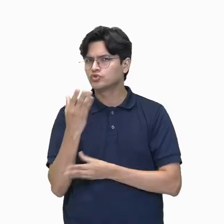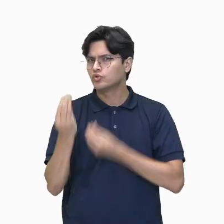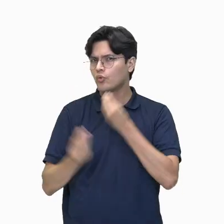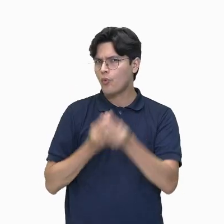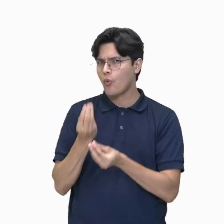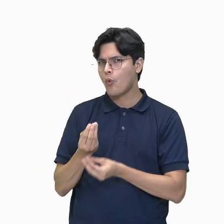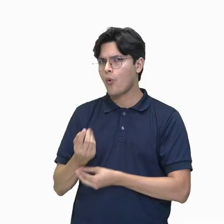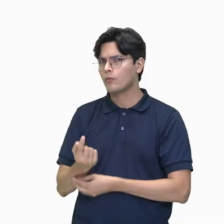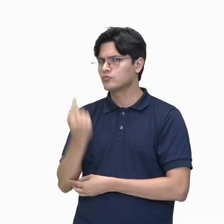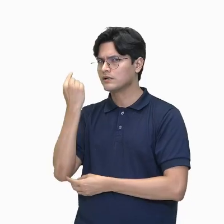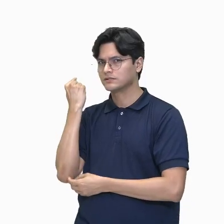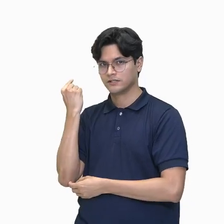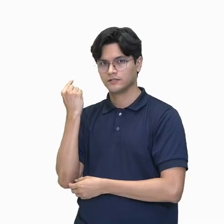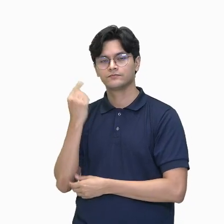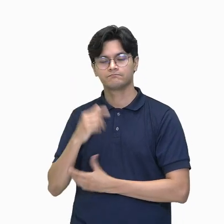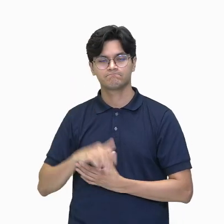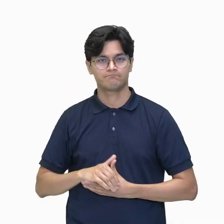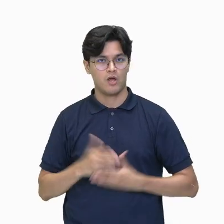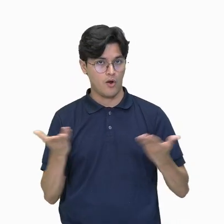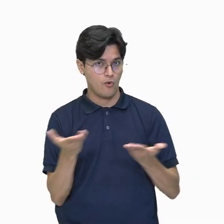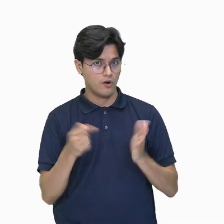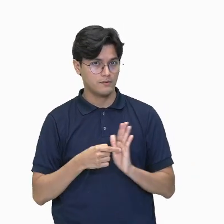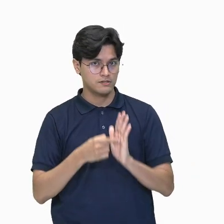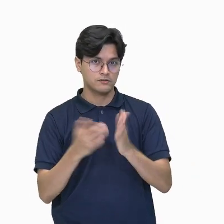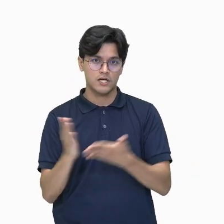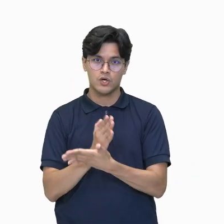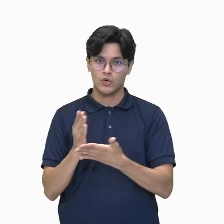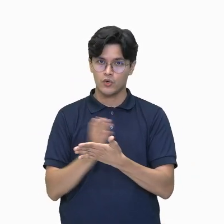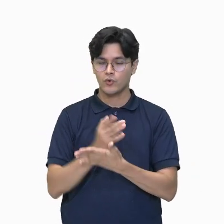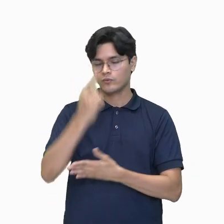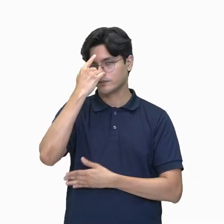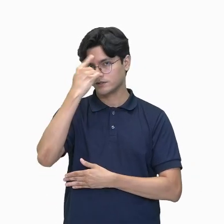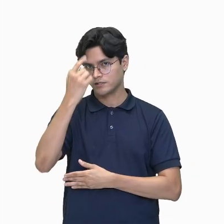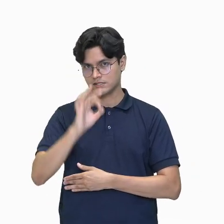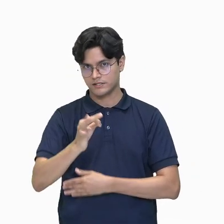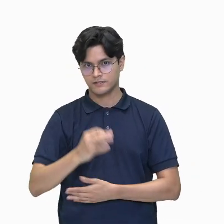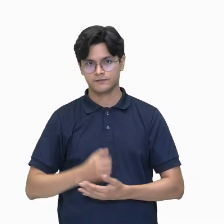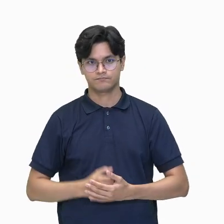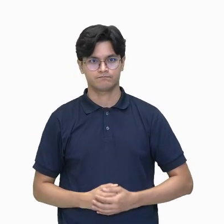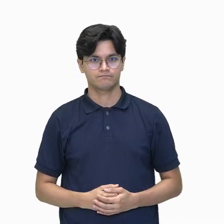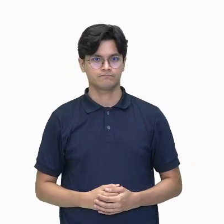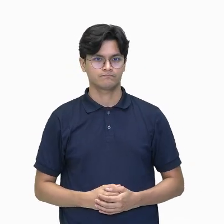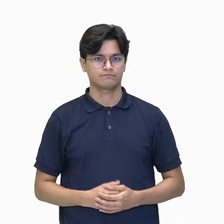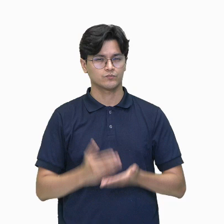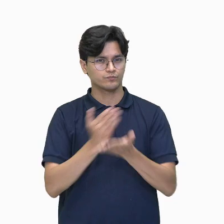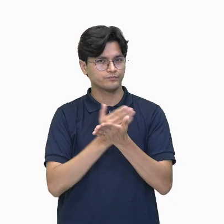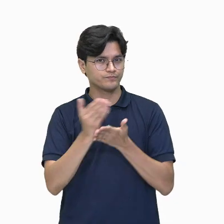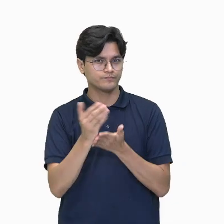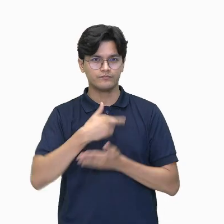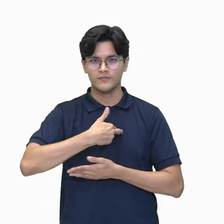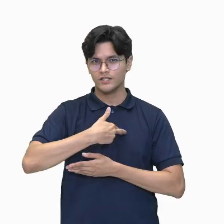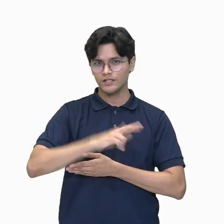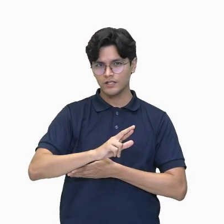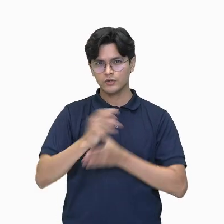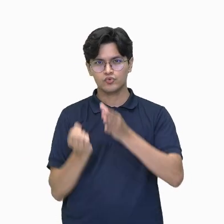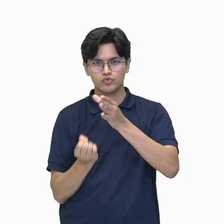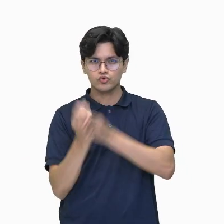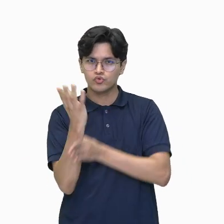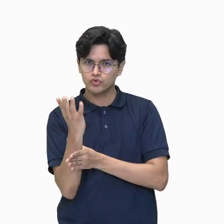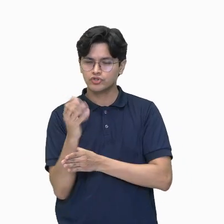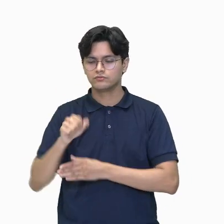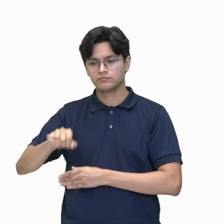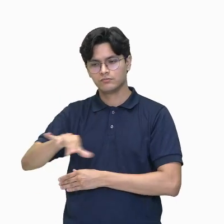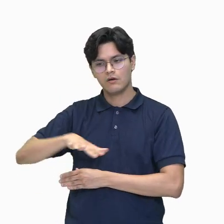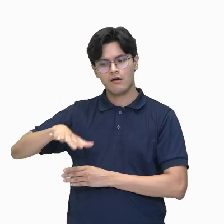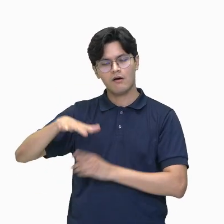ideias. As primeiras formas de religiosidade surgiram nas sociedades